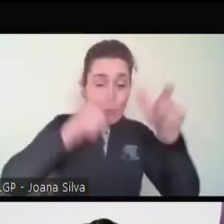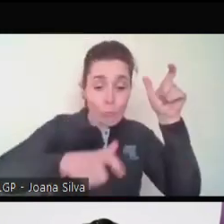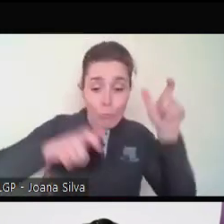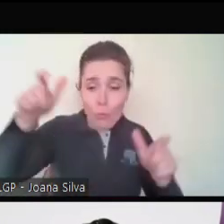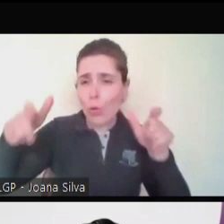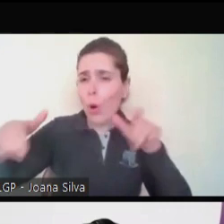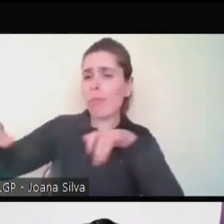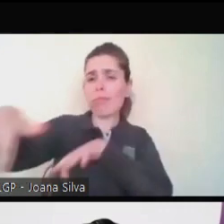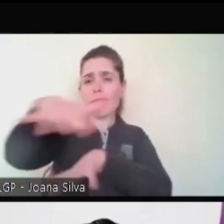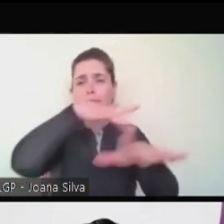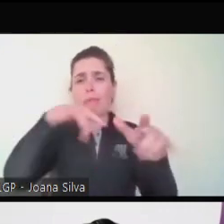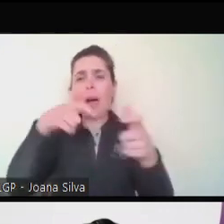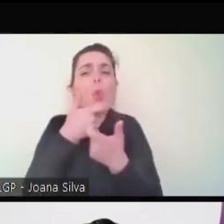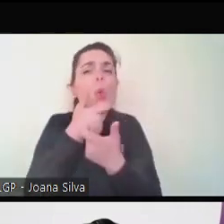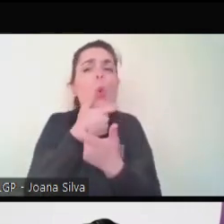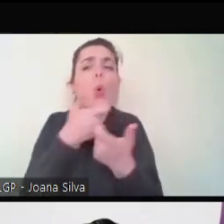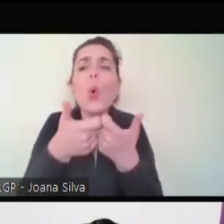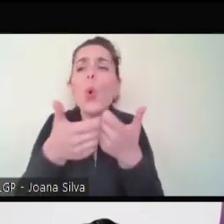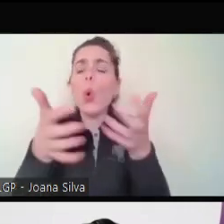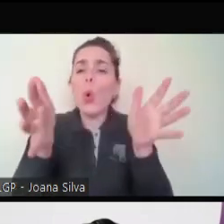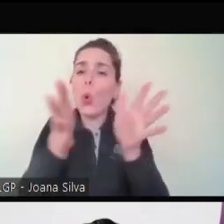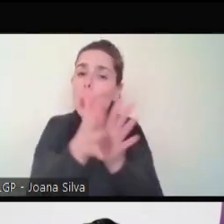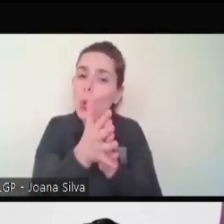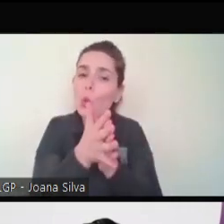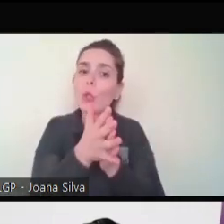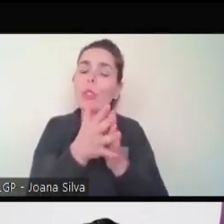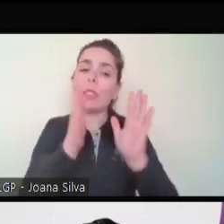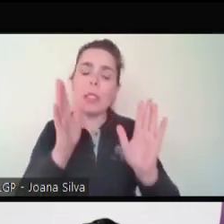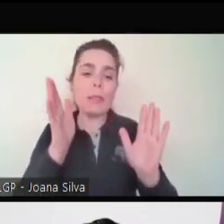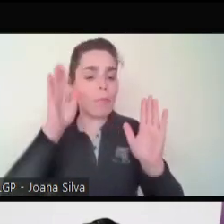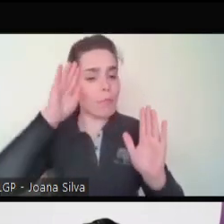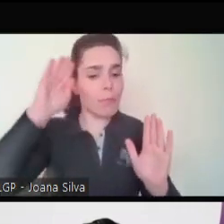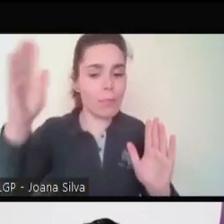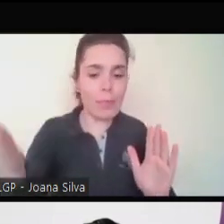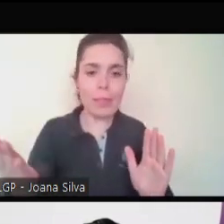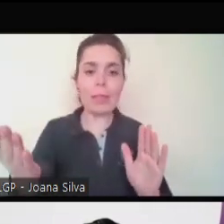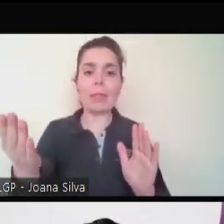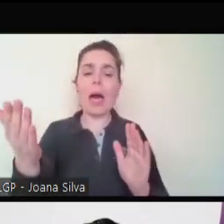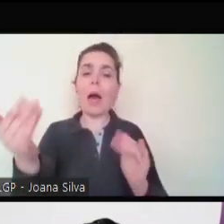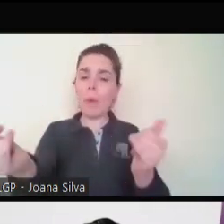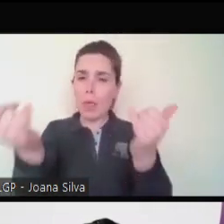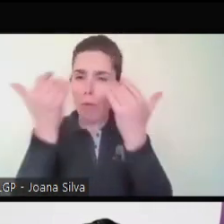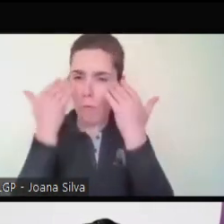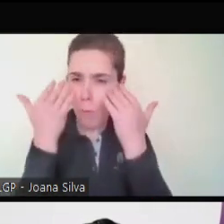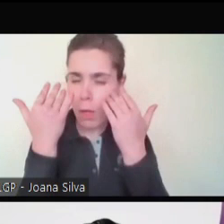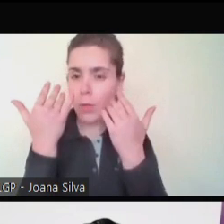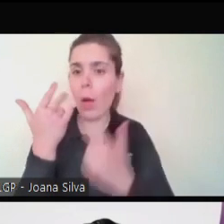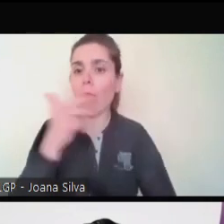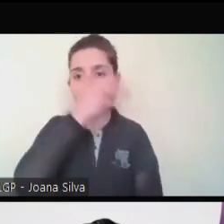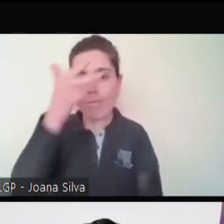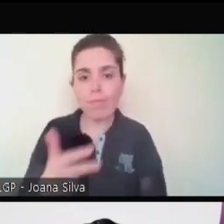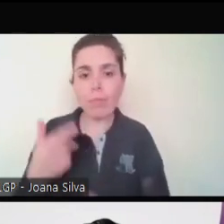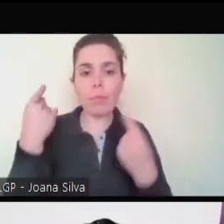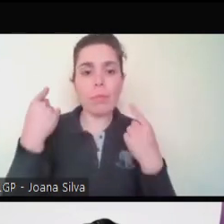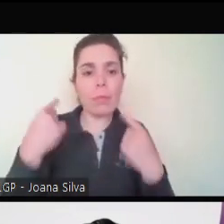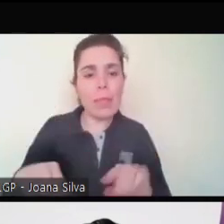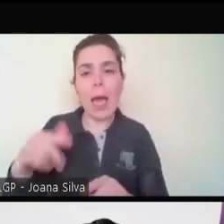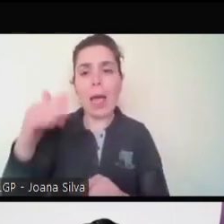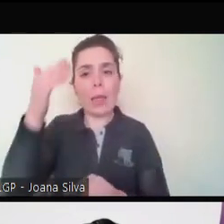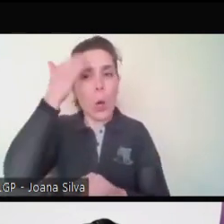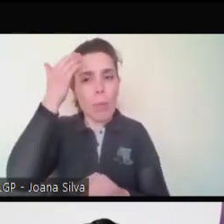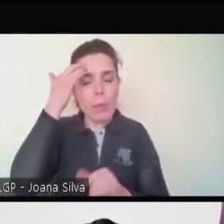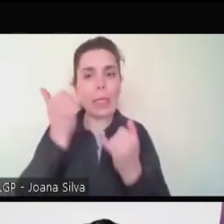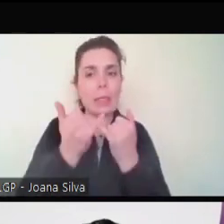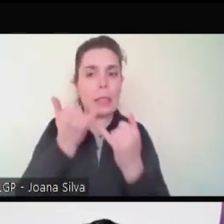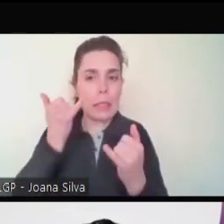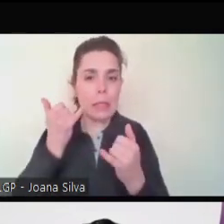os cidadãos, por exemplo, em cidadãos ciberresilientes, em cidadãos mais informados do ponto de vista de maturidade digital, no